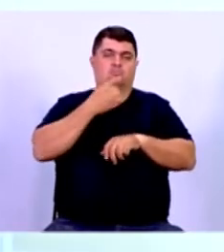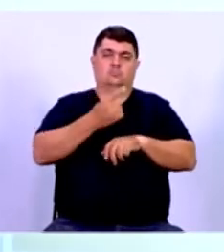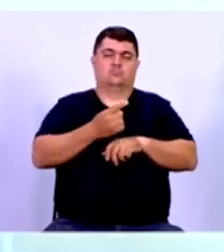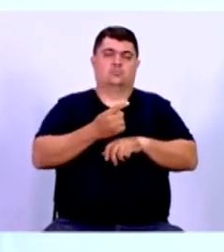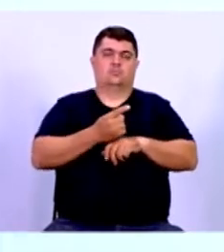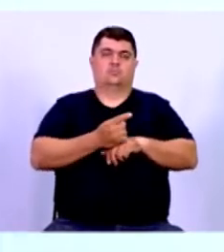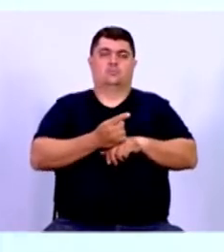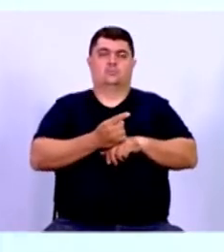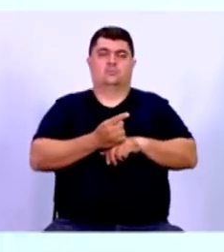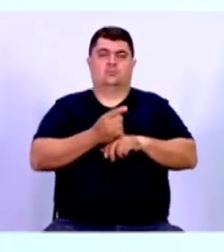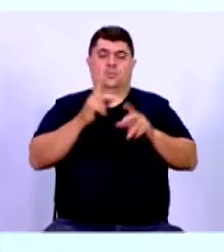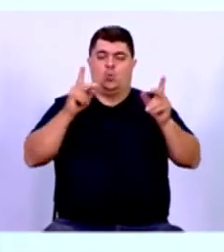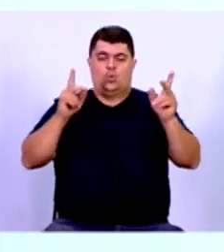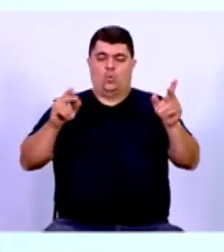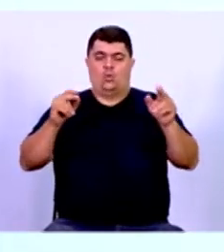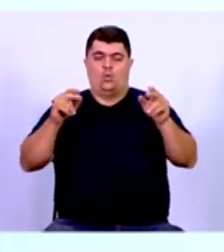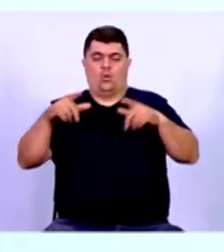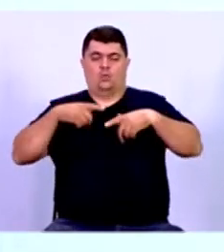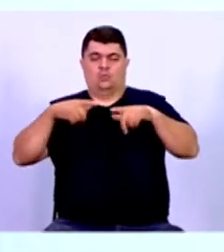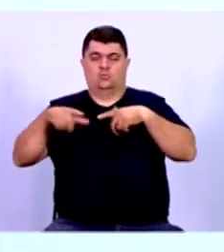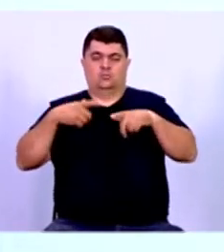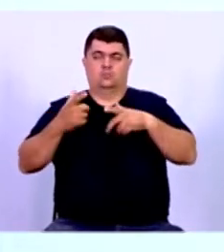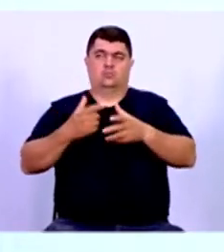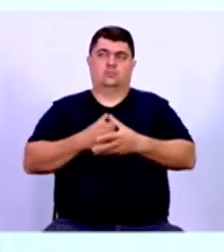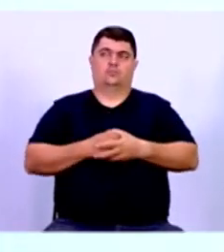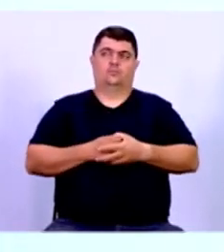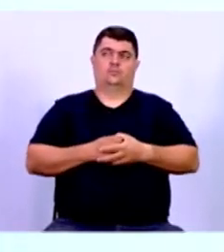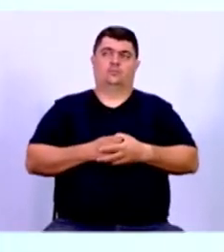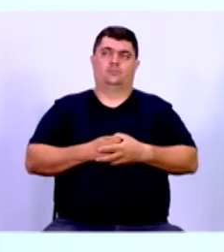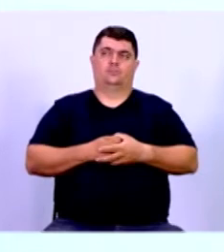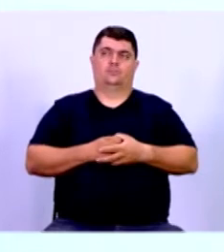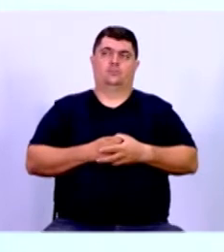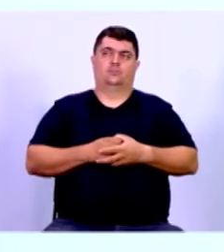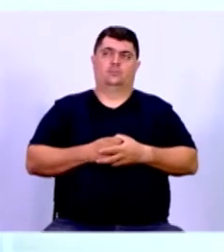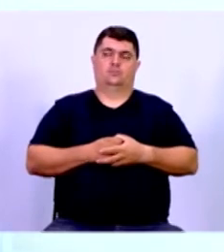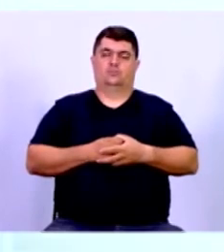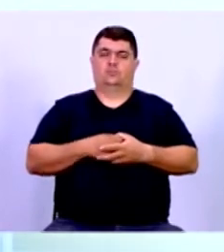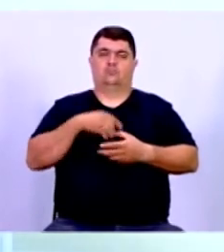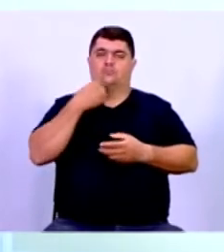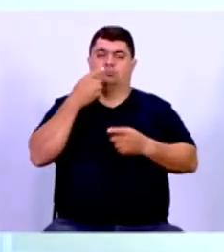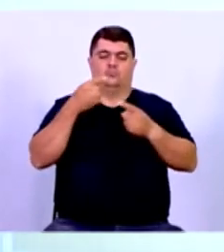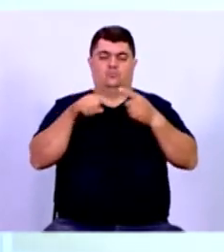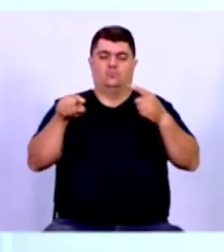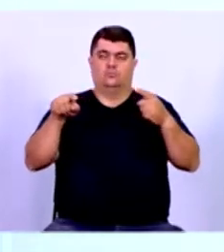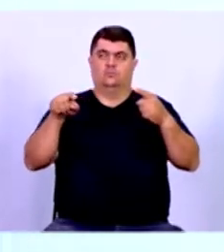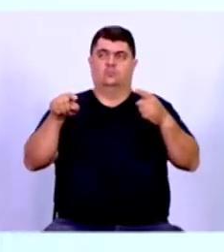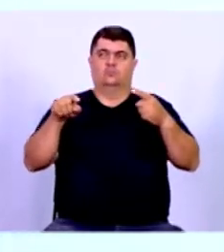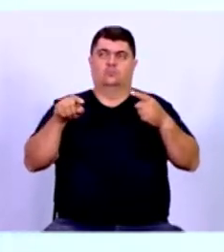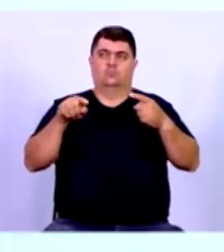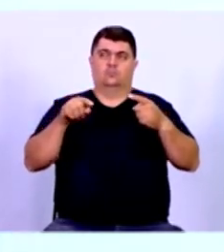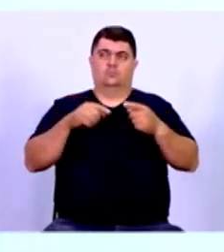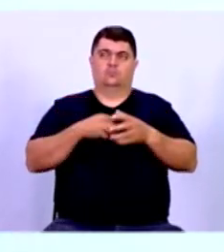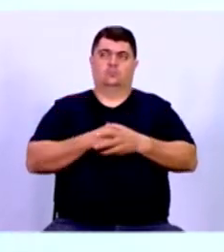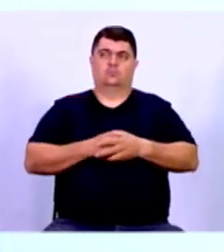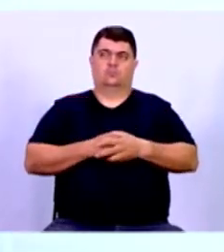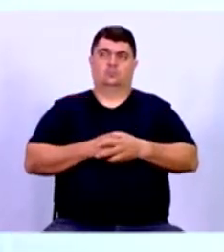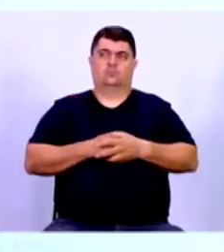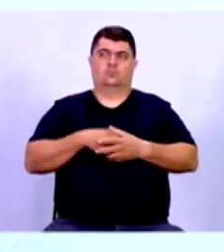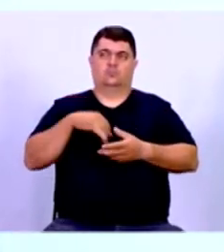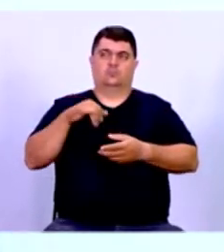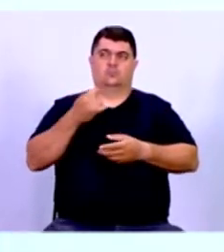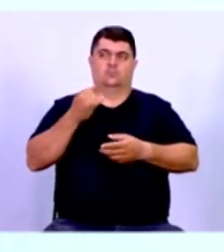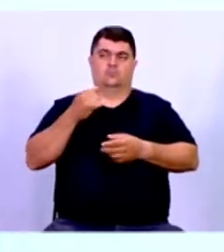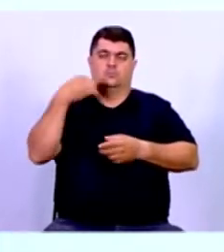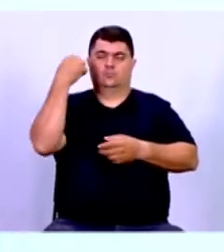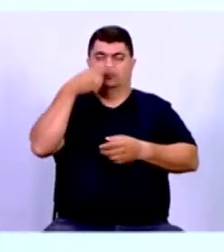é a mesma atividade que você está desenvolvendo no seu local de trabalho. É por isso que não pode ser, digamos assim, aproveitado com relação à